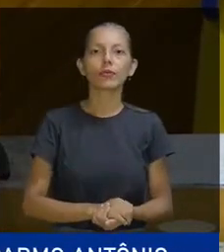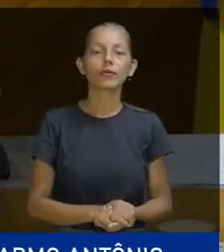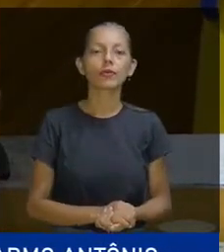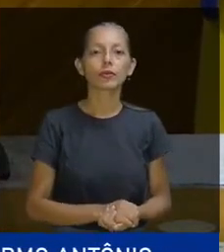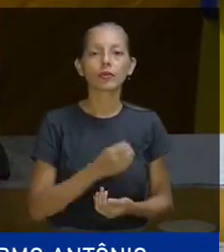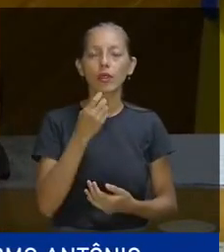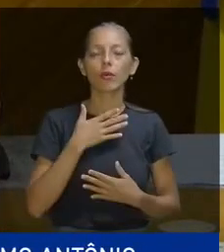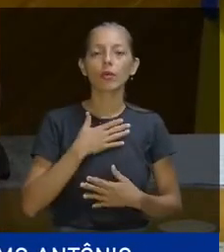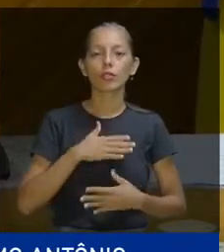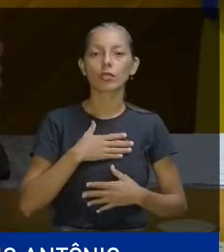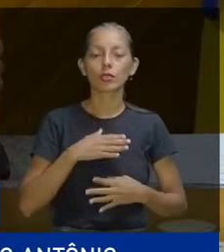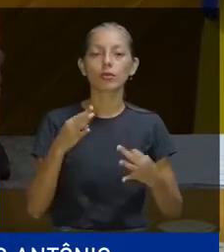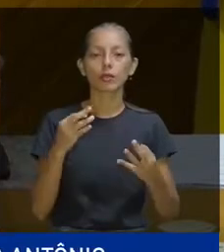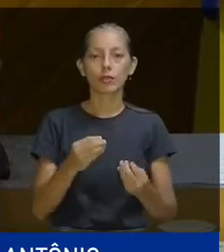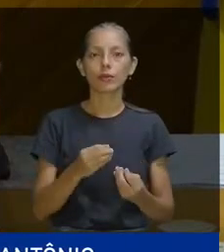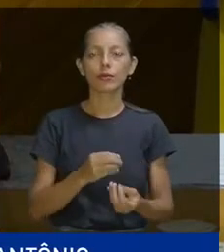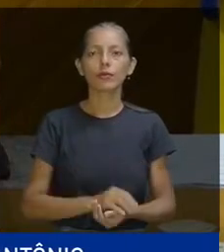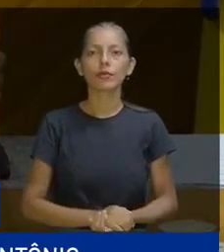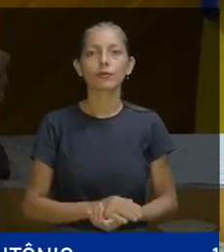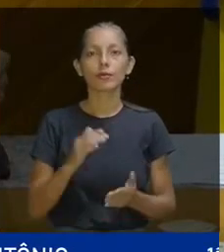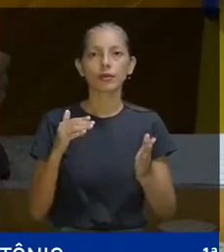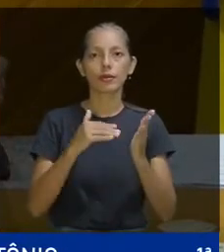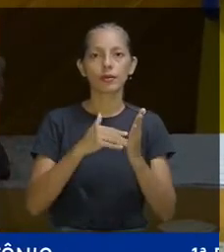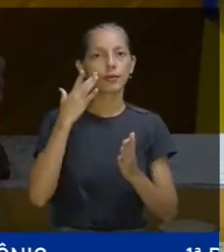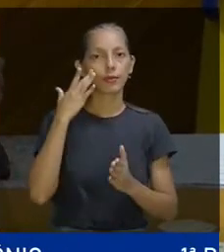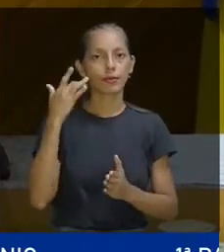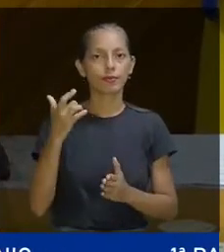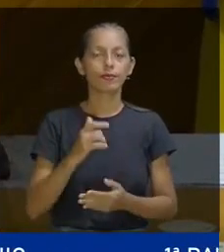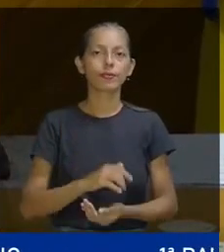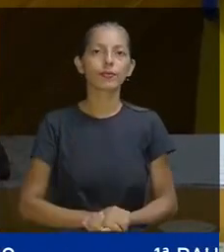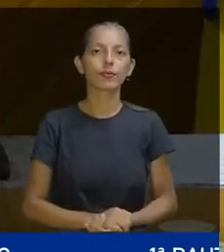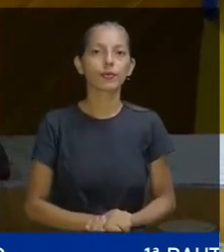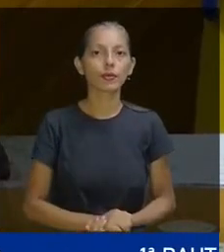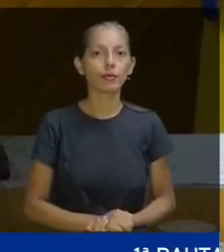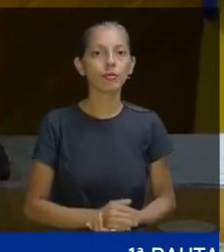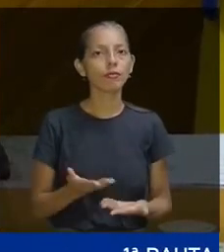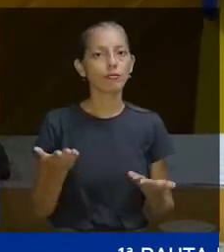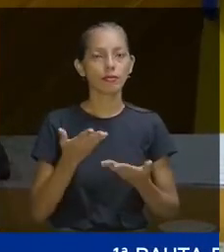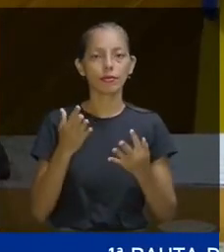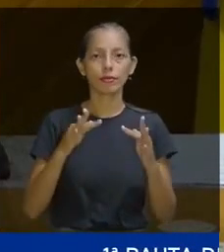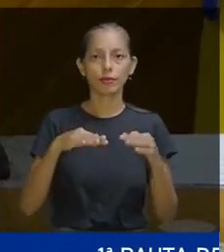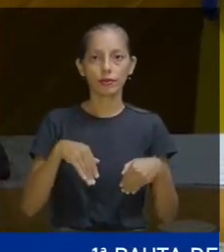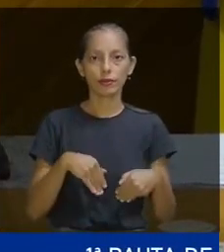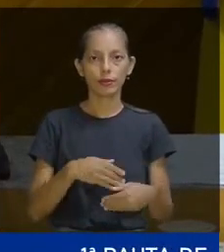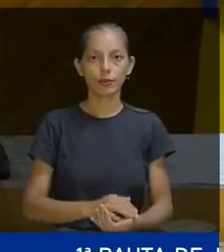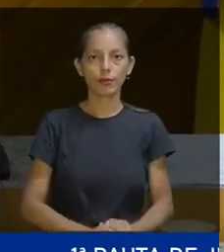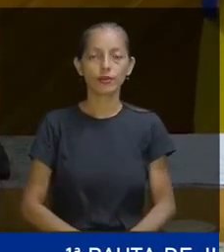bom descanso. A todos que nos acompanham, até amanhã, se Deus quiser. Estão encerrados os trabalhos.